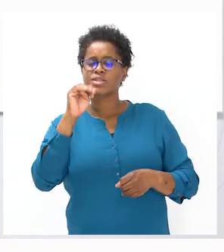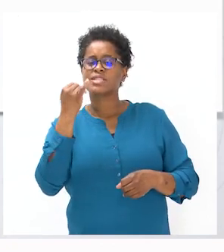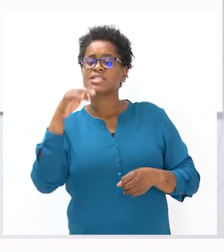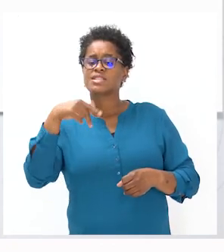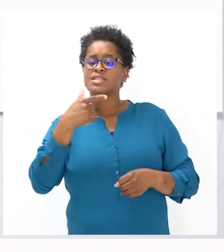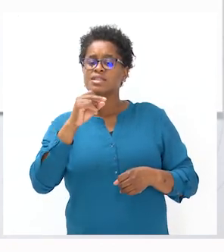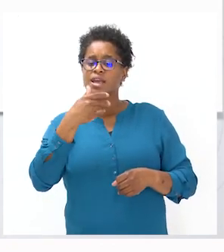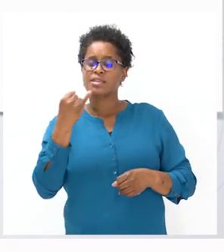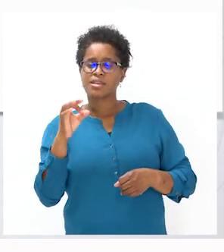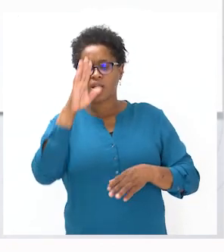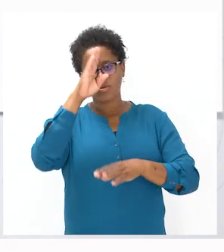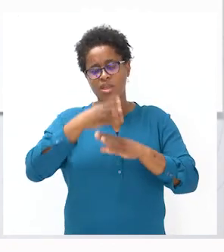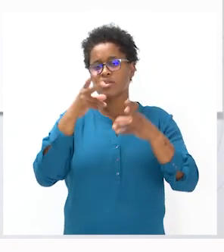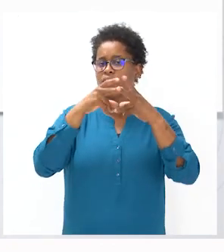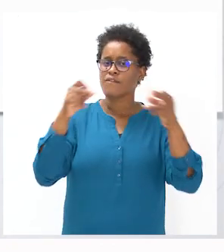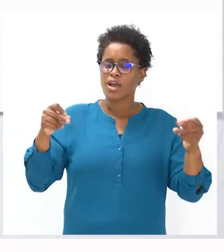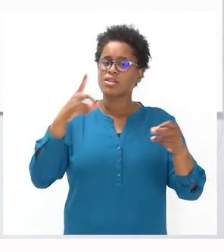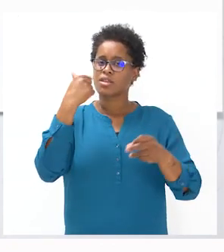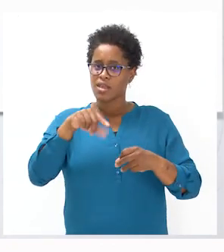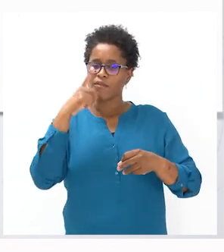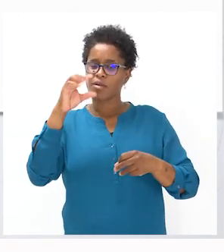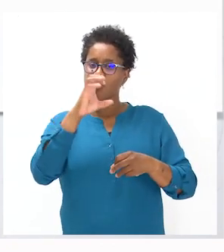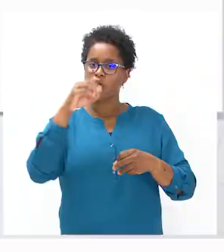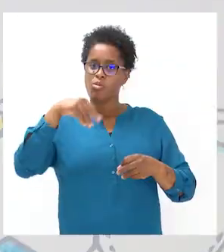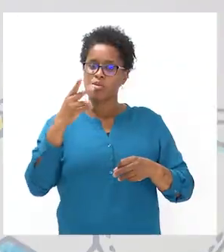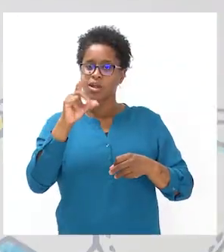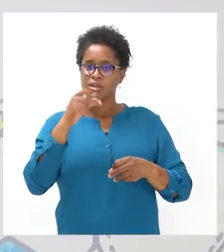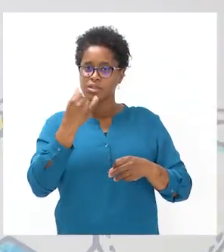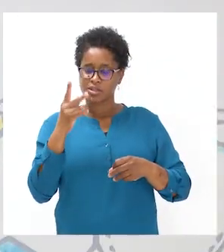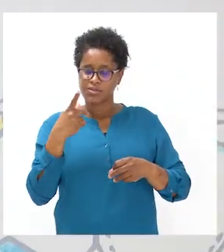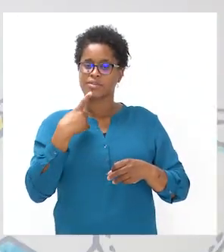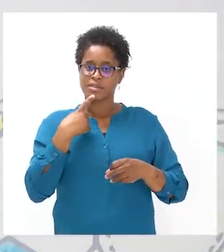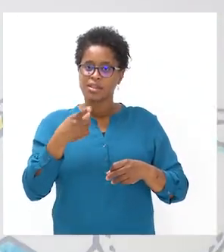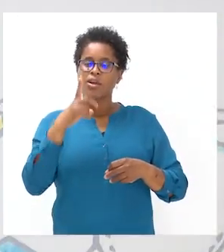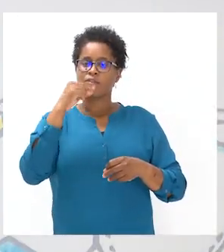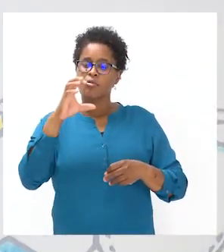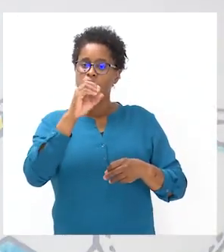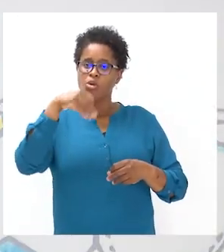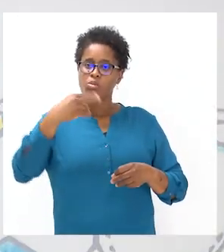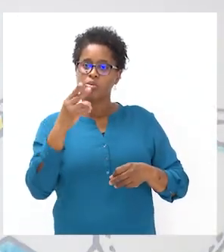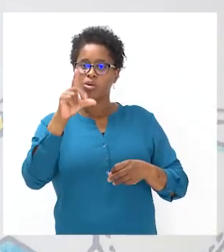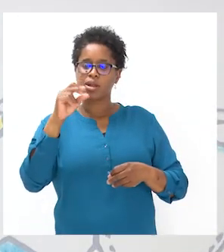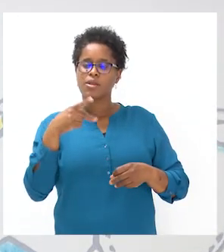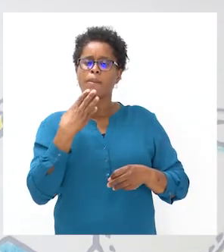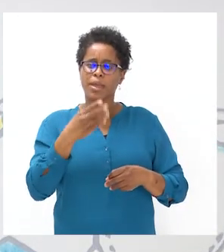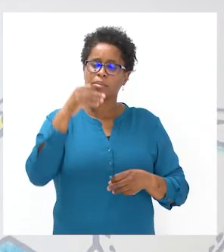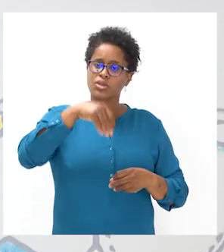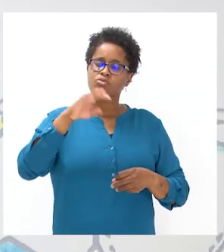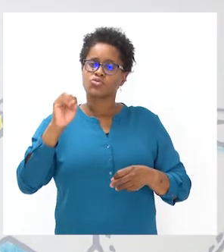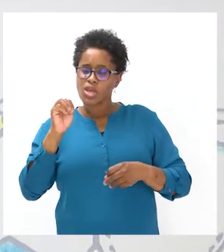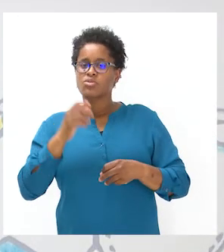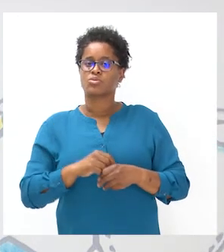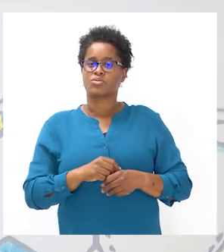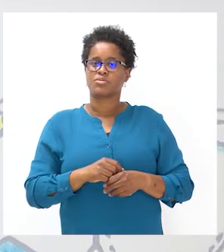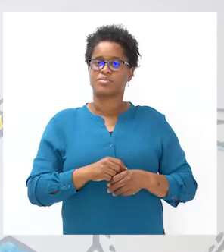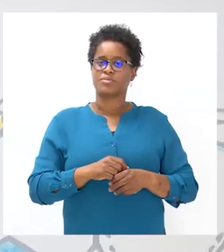sintática, que ocorre em frases com verbos copulativos, certo? Então, verbos copulativos, predicativo de sujeito.